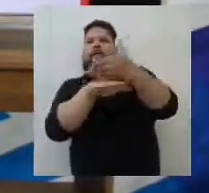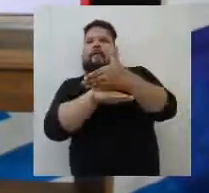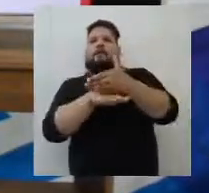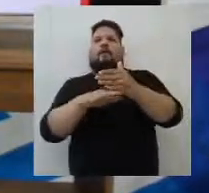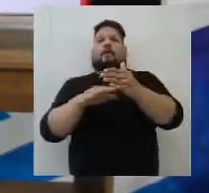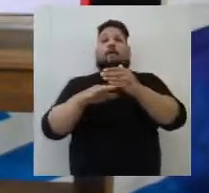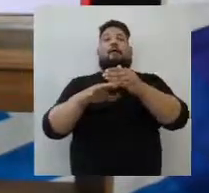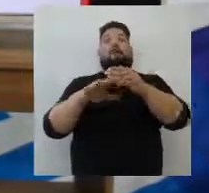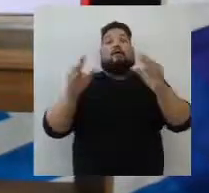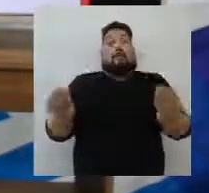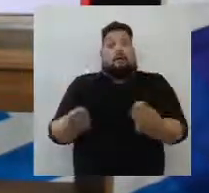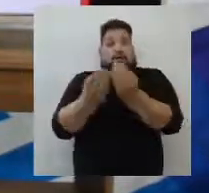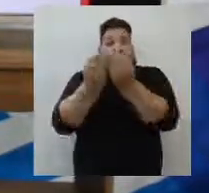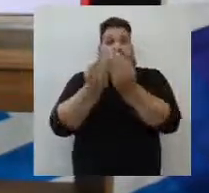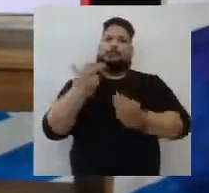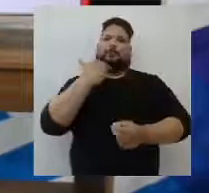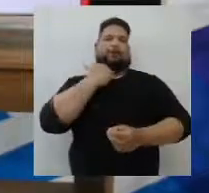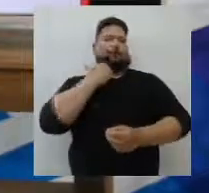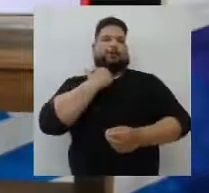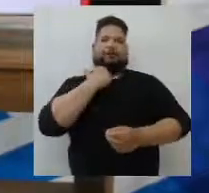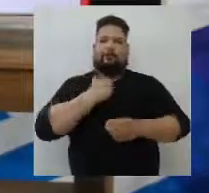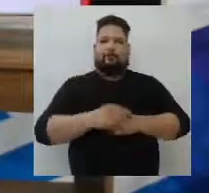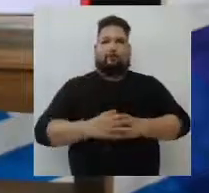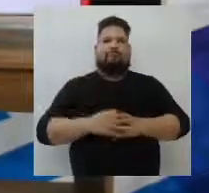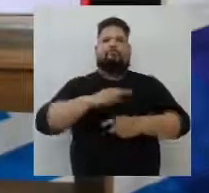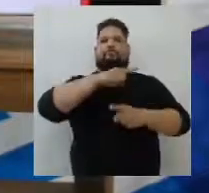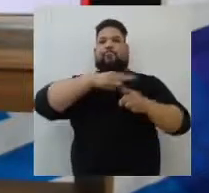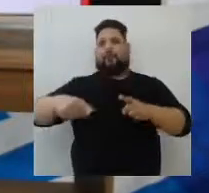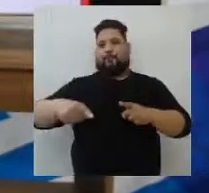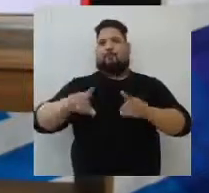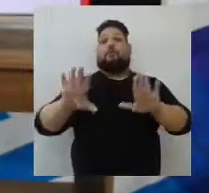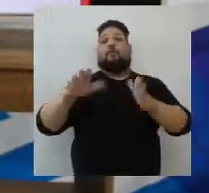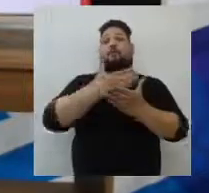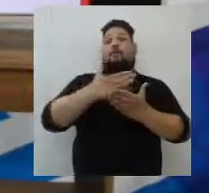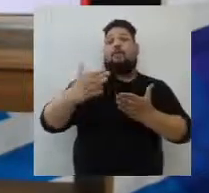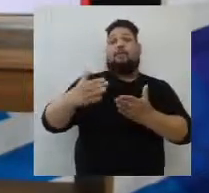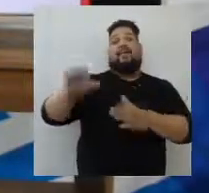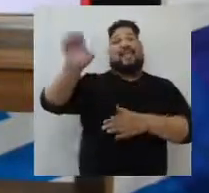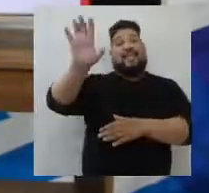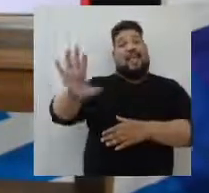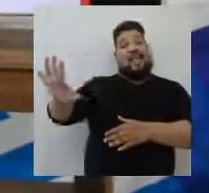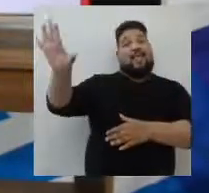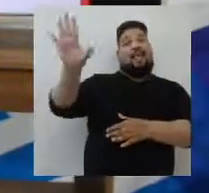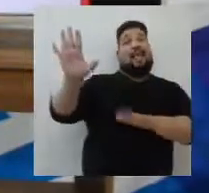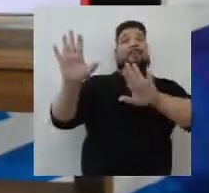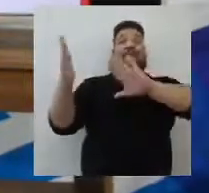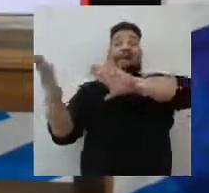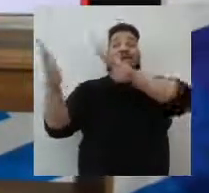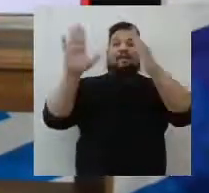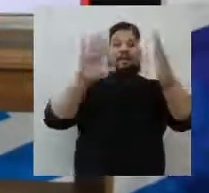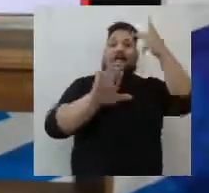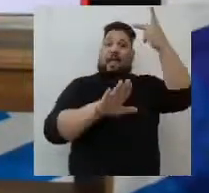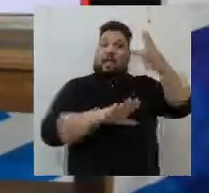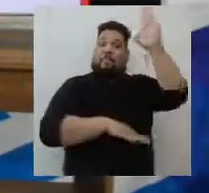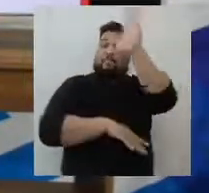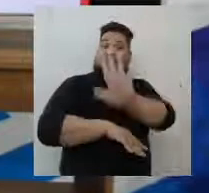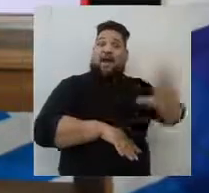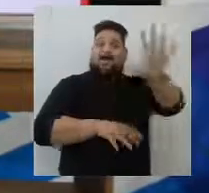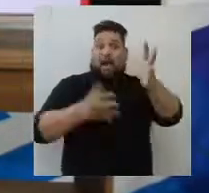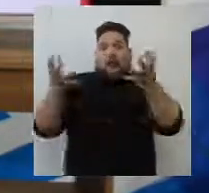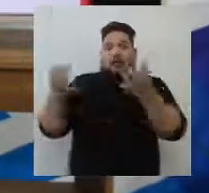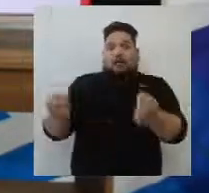missas. Só que isso começa lá na Europa e para ser adotada no Brasil tinha